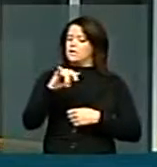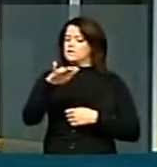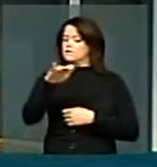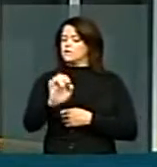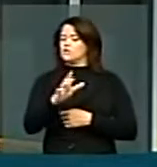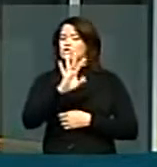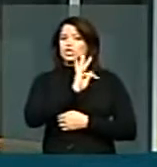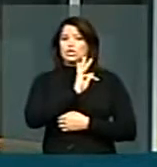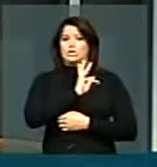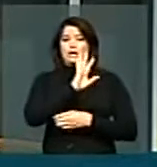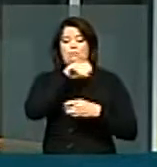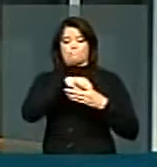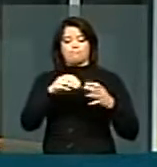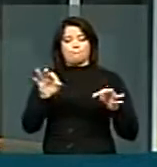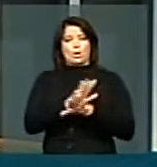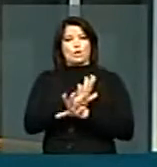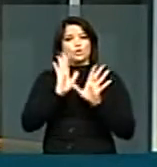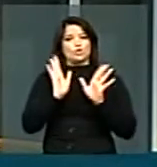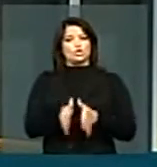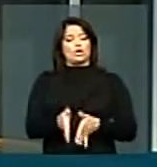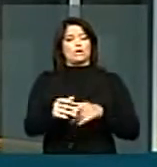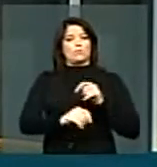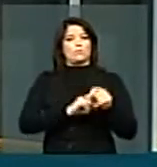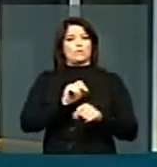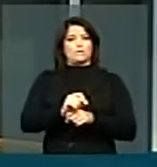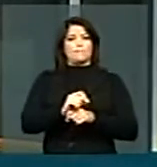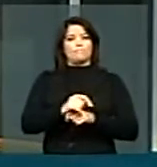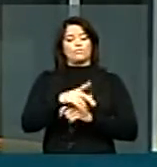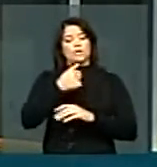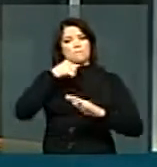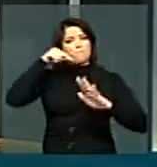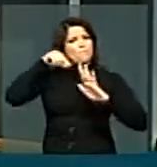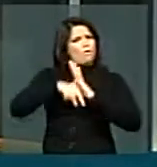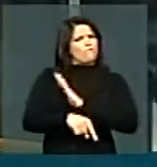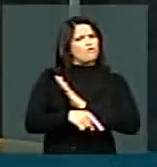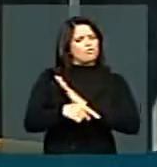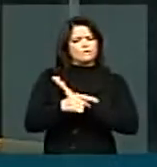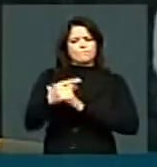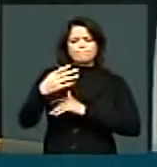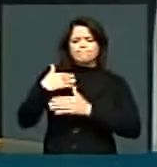técnica consagrada, já aprofundada,